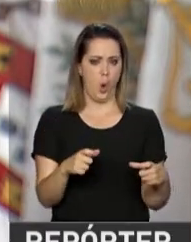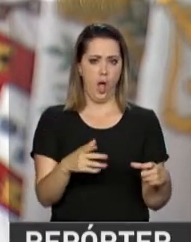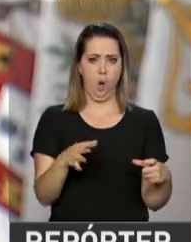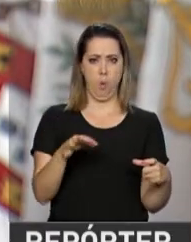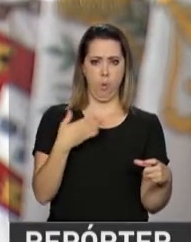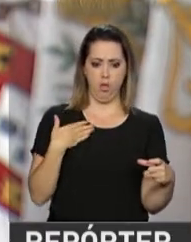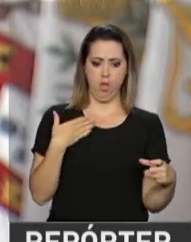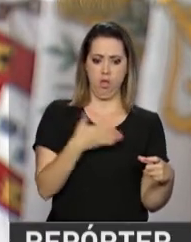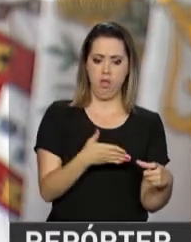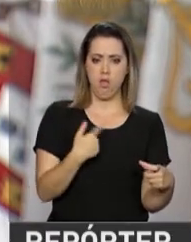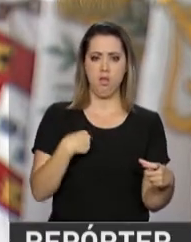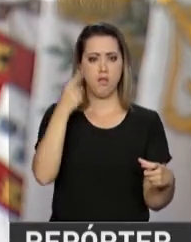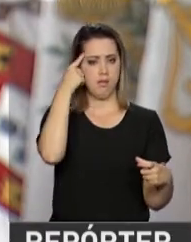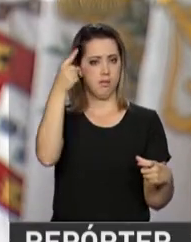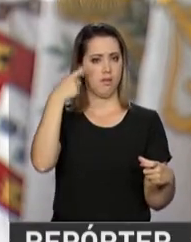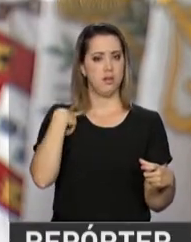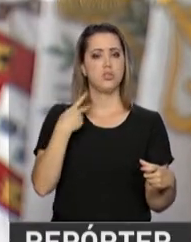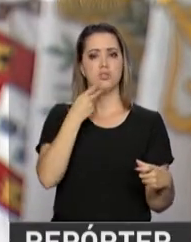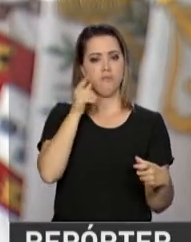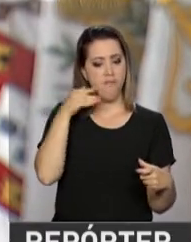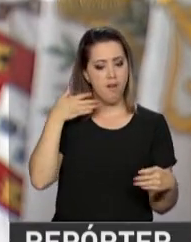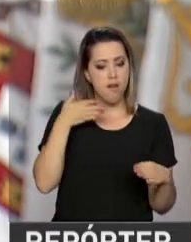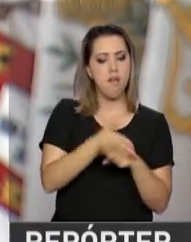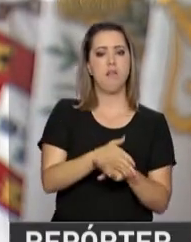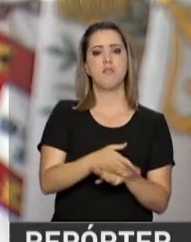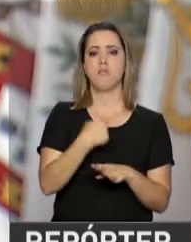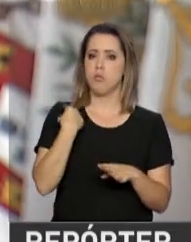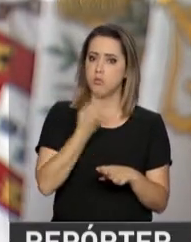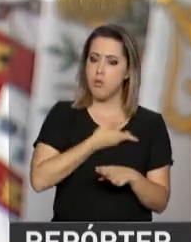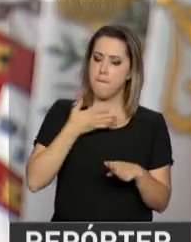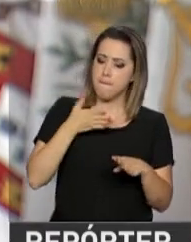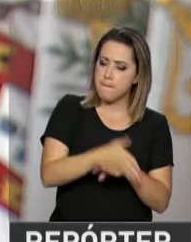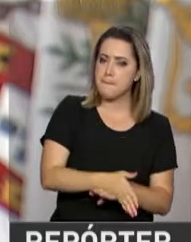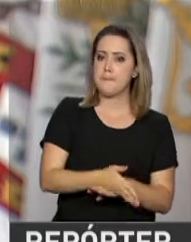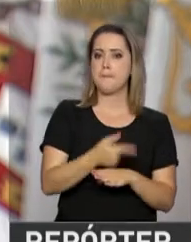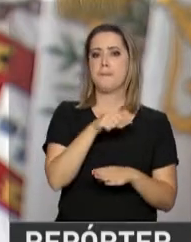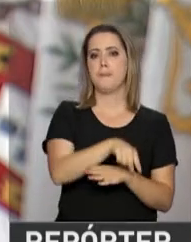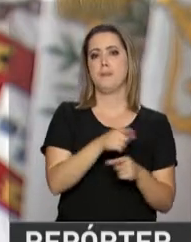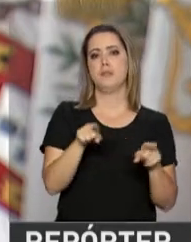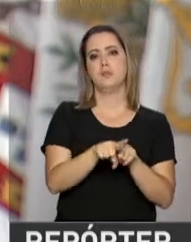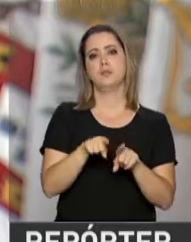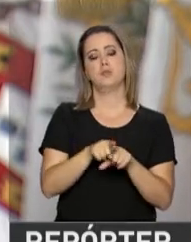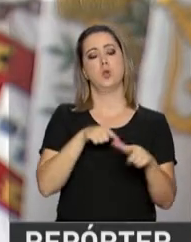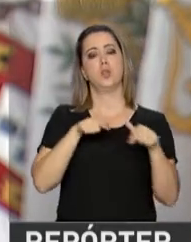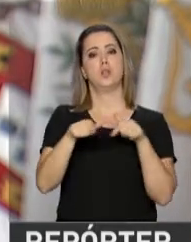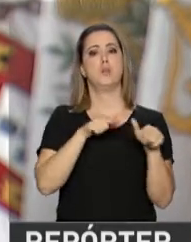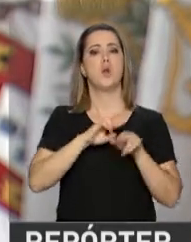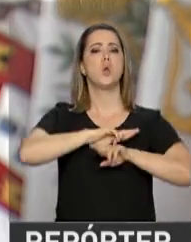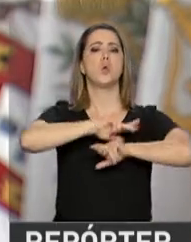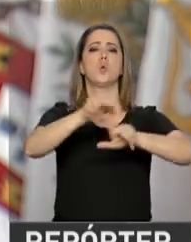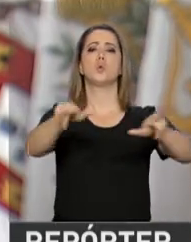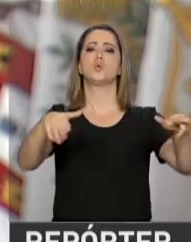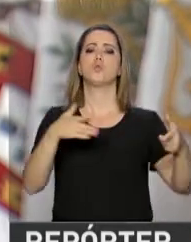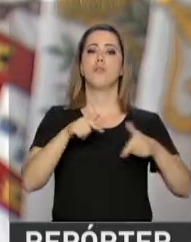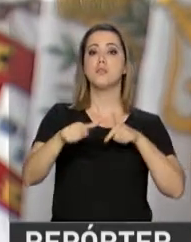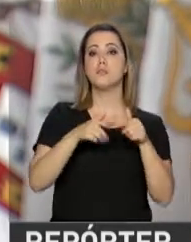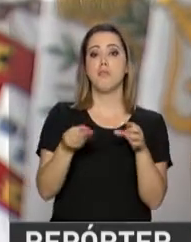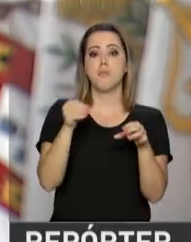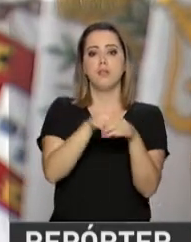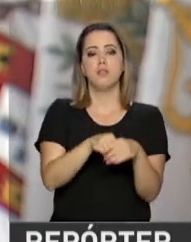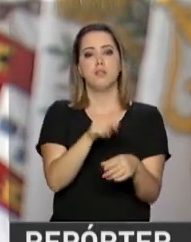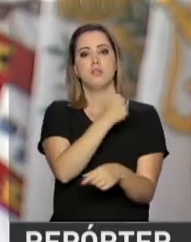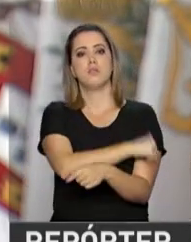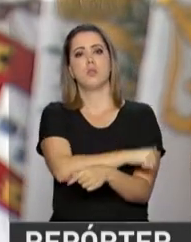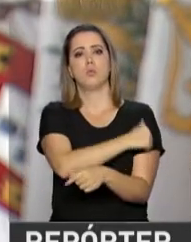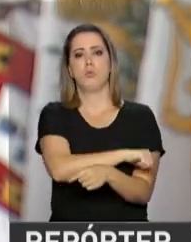onde a inteligência nos oriente que a gente não possa realizar uma operação ou várias operações de elas vão